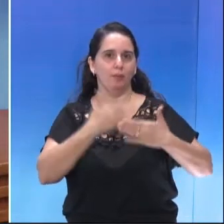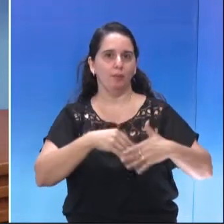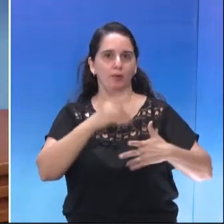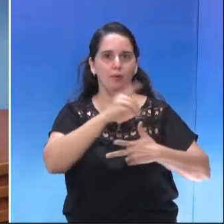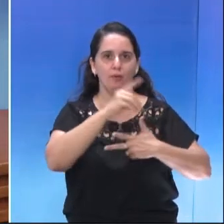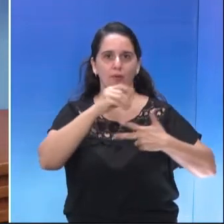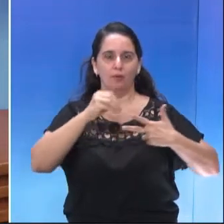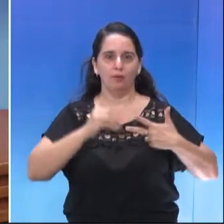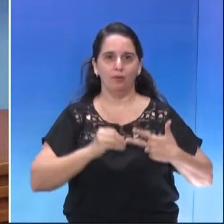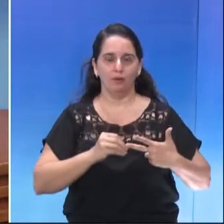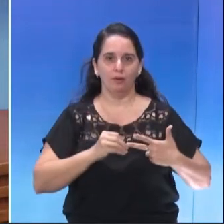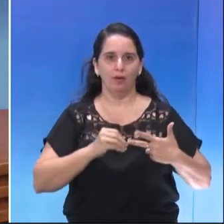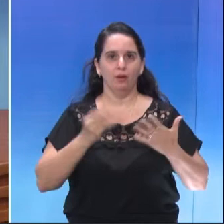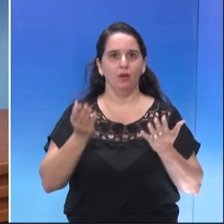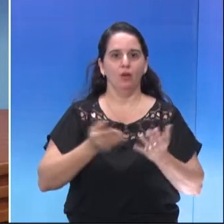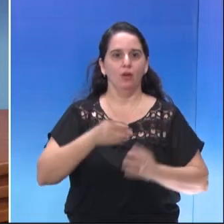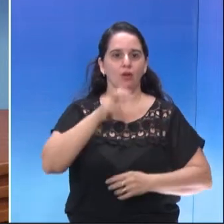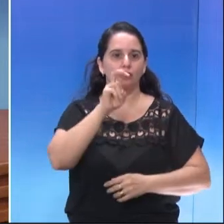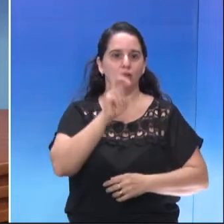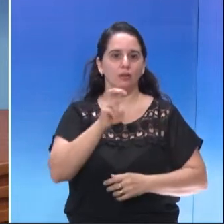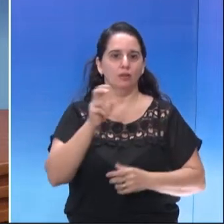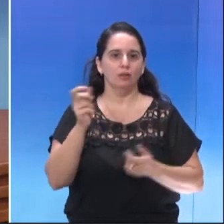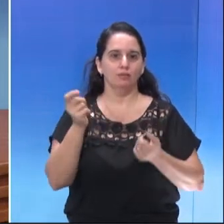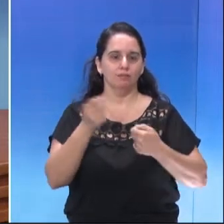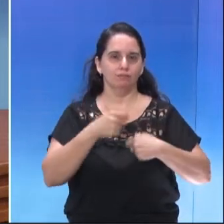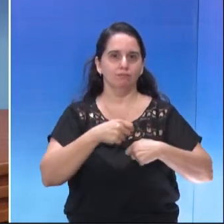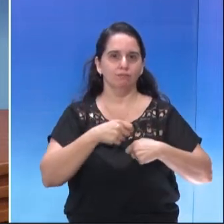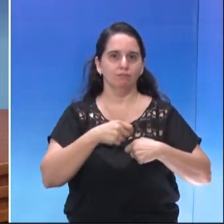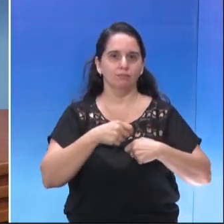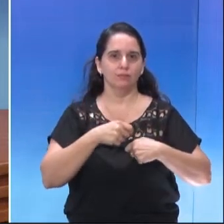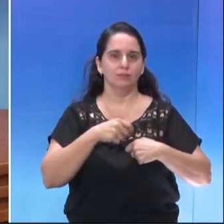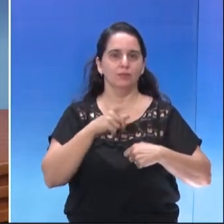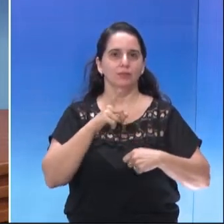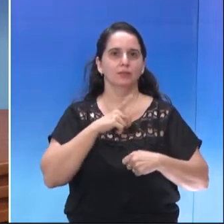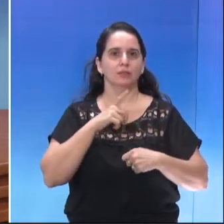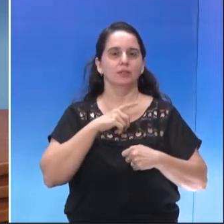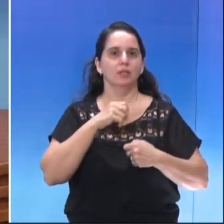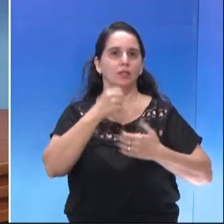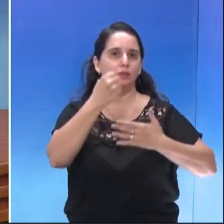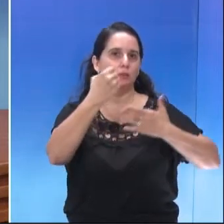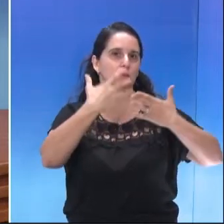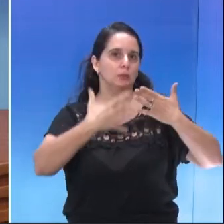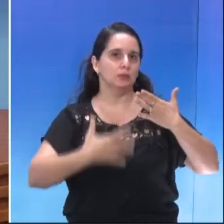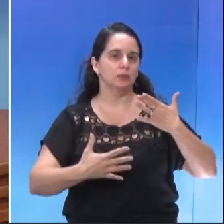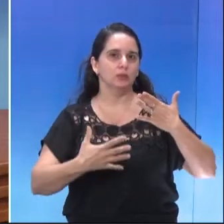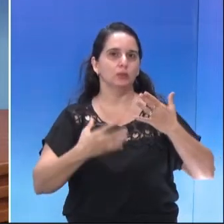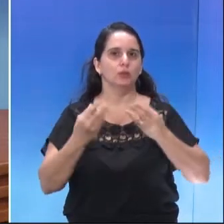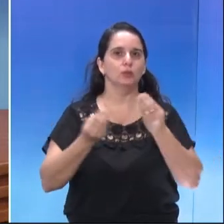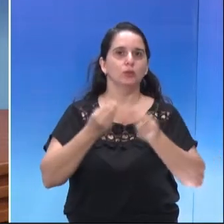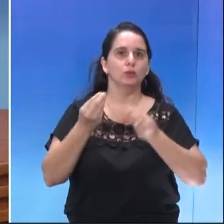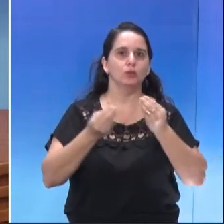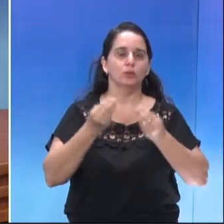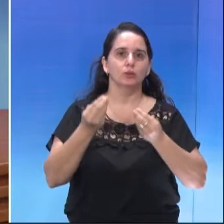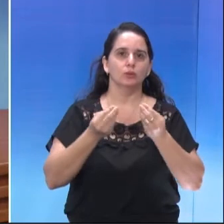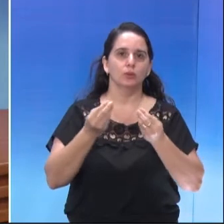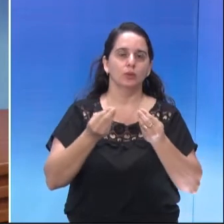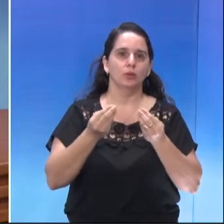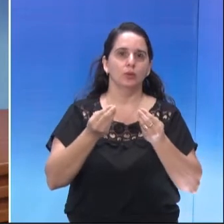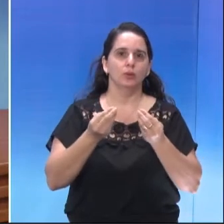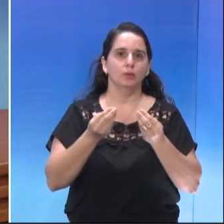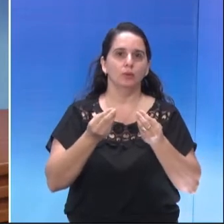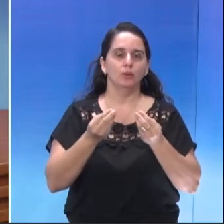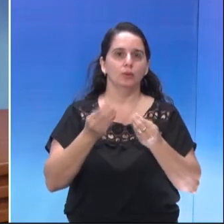Então falaremos hoje sobre a quinta competência. Na verdade, essa competência ela vem sendo distribuída ou precisa vir sendo